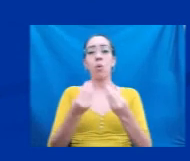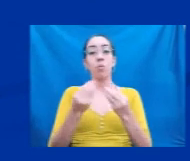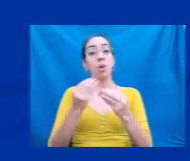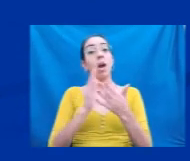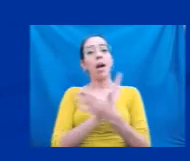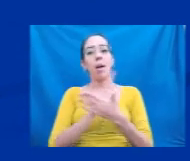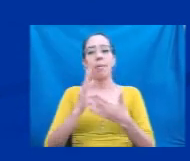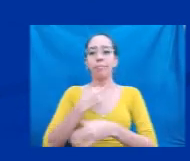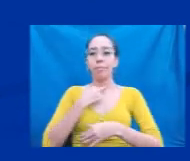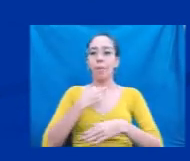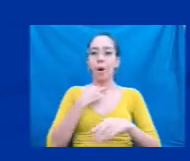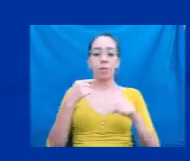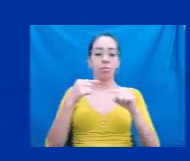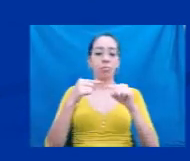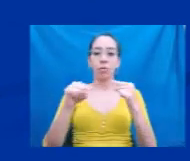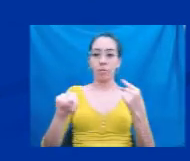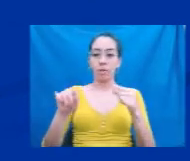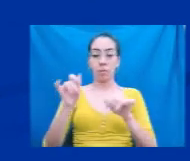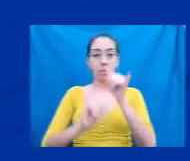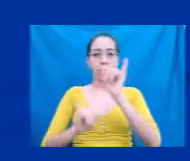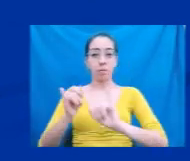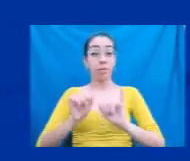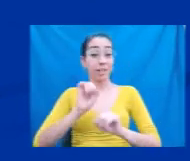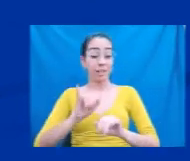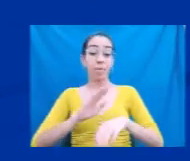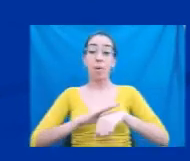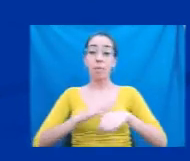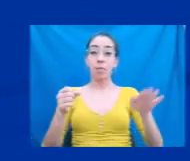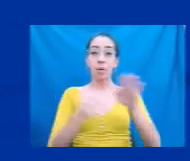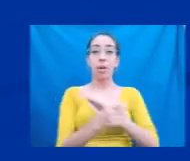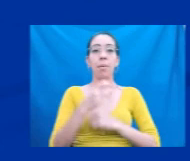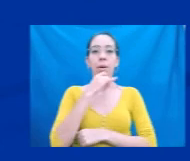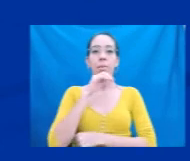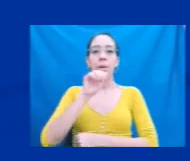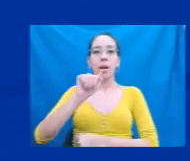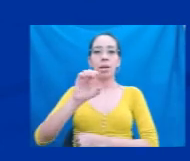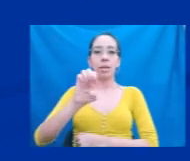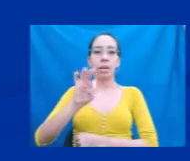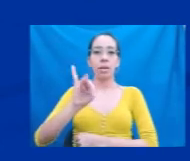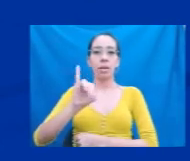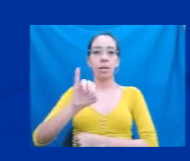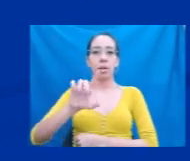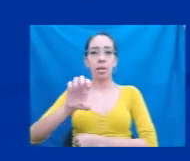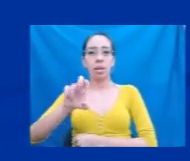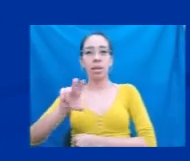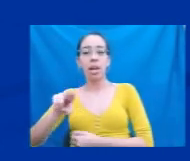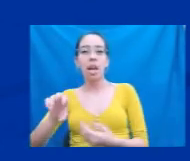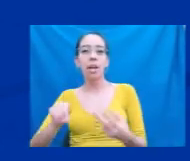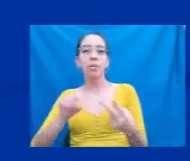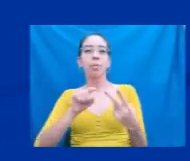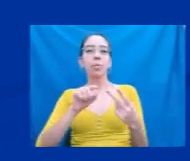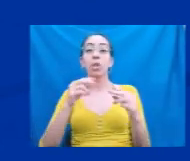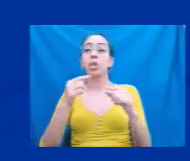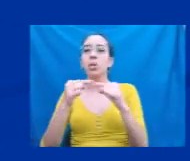como finalidade o armazenamento. Então, por exemplo, o acetileno, ele é incompatível com cloro, com bromo, com flúor, com cobre, prata e mercúrio,